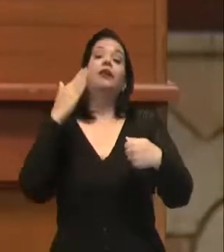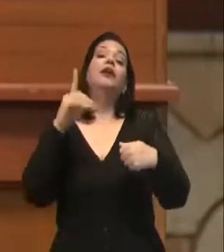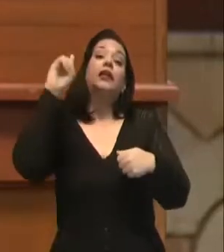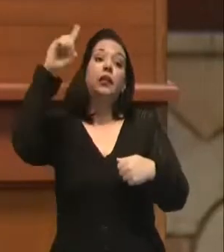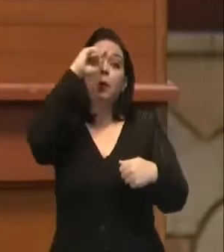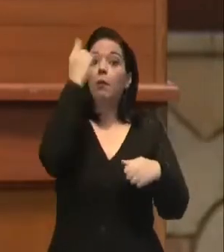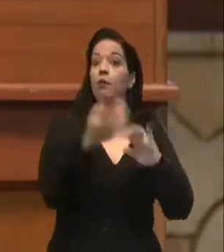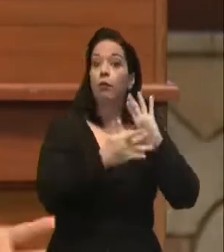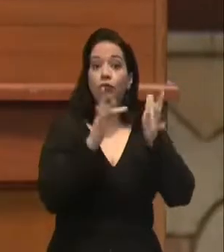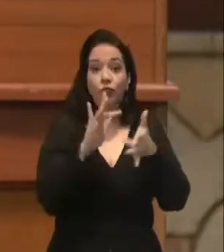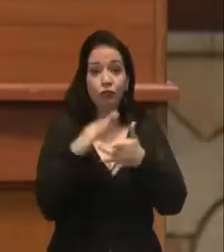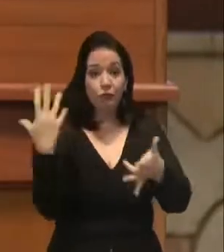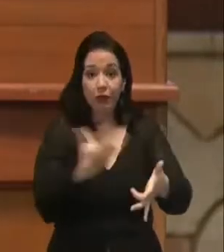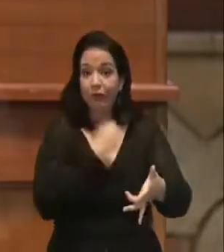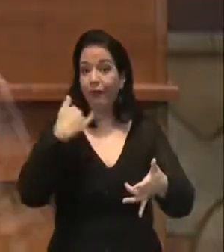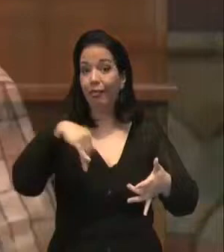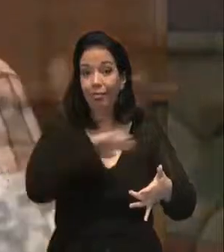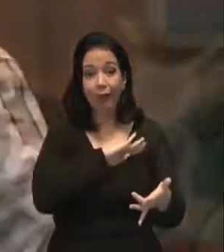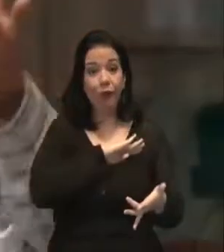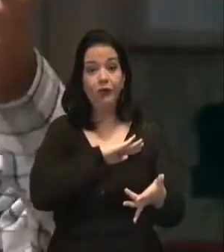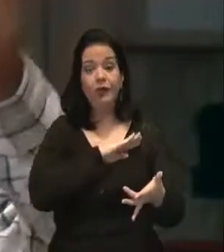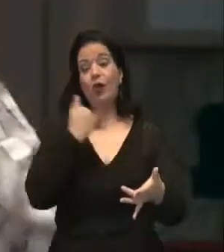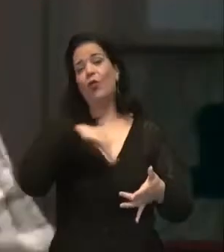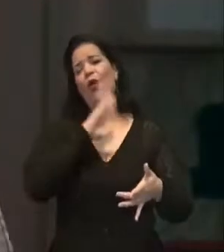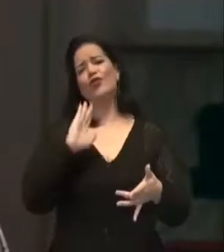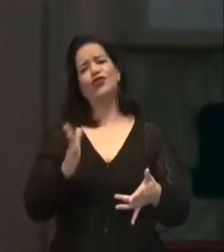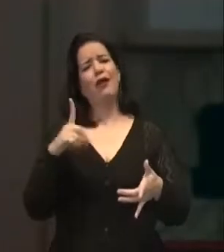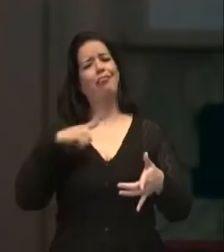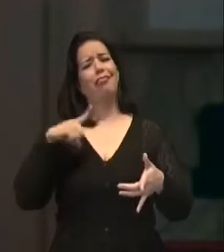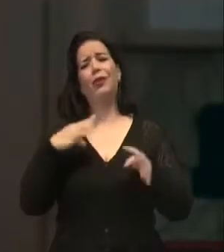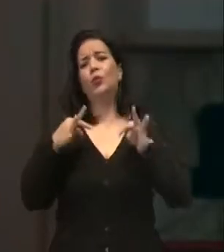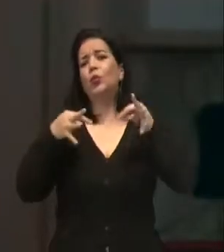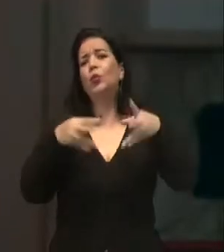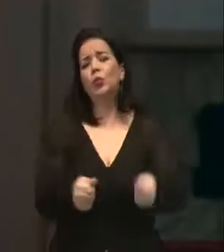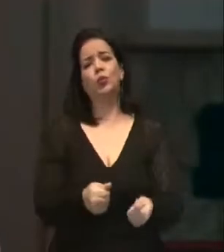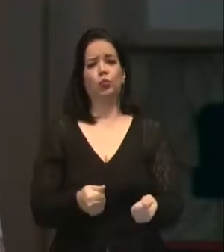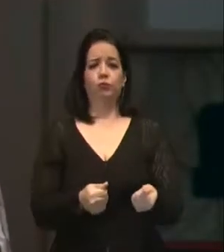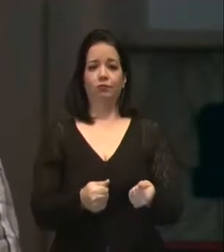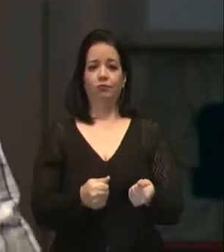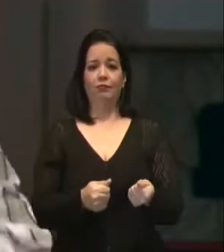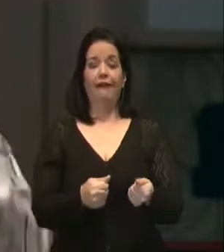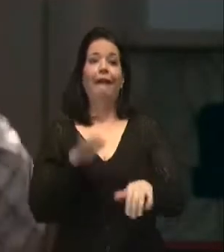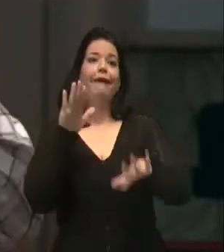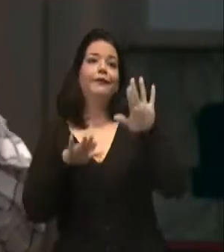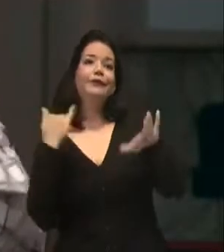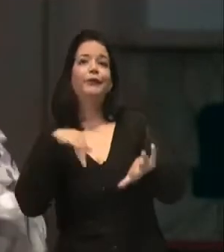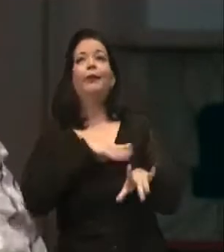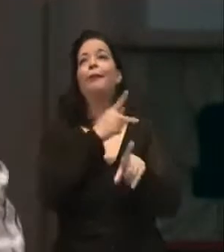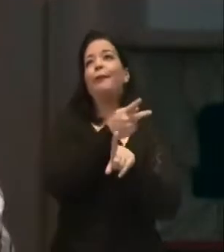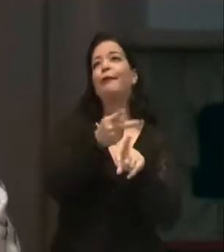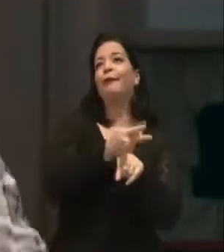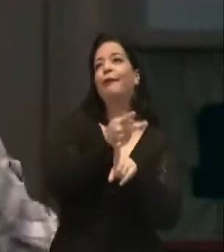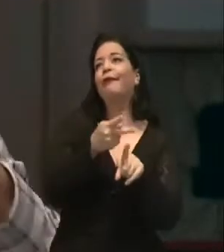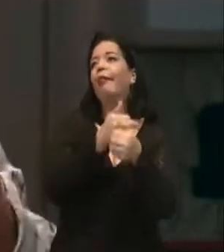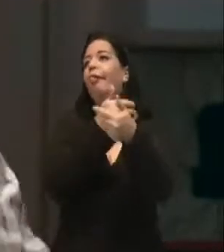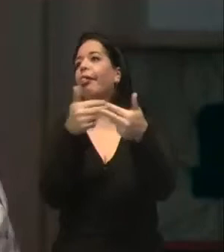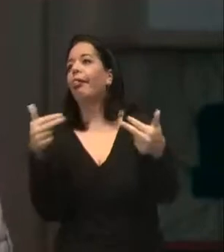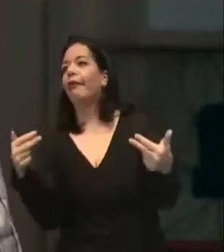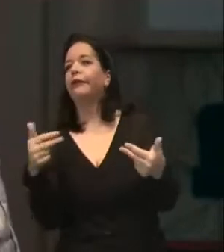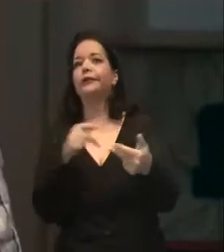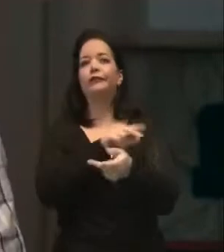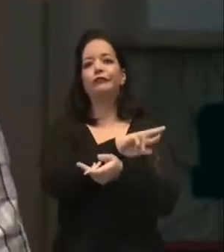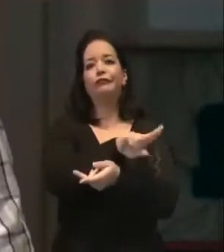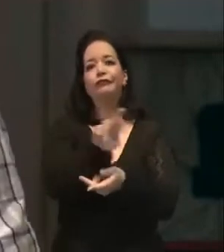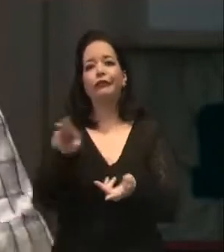busca de coisas novas. Muitas vezes nós estamos à busca de bênçãos e de outras